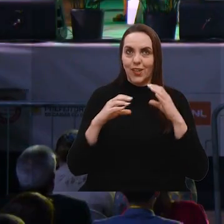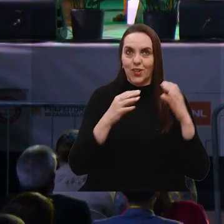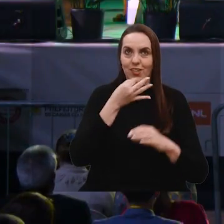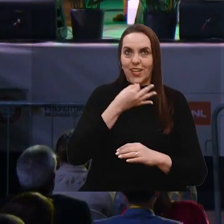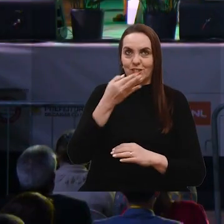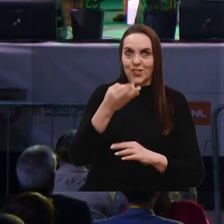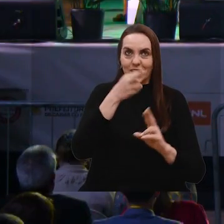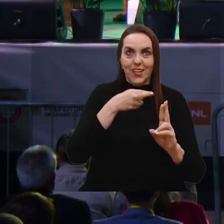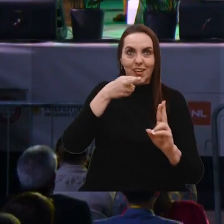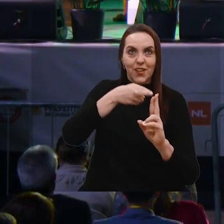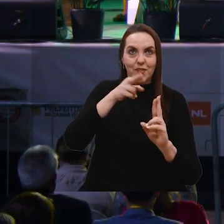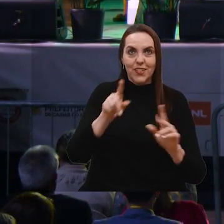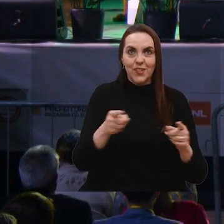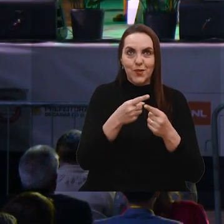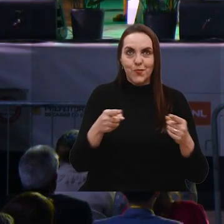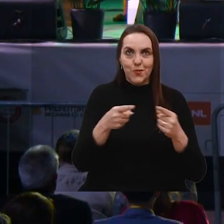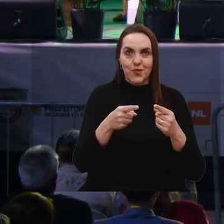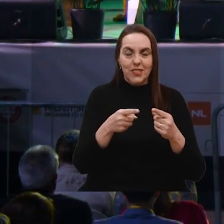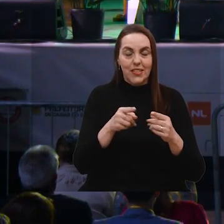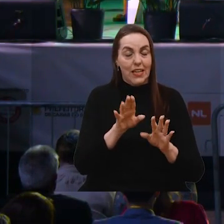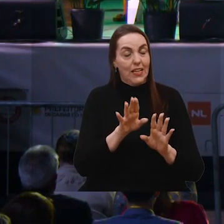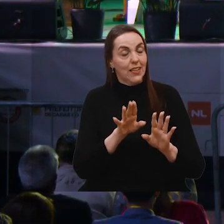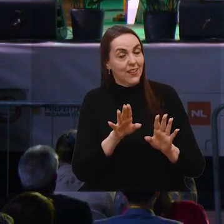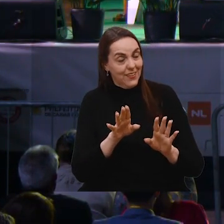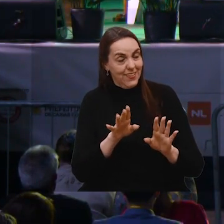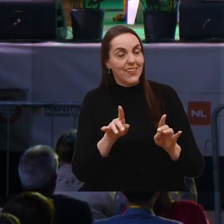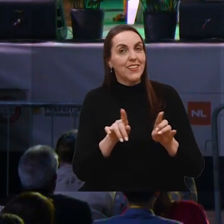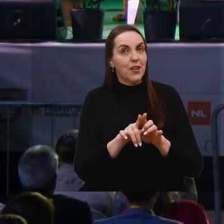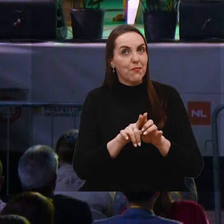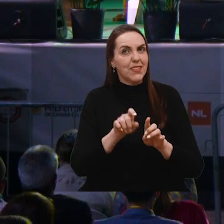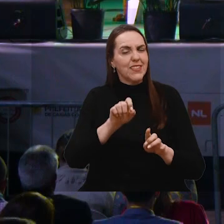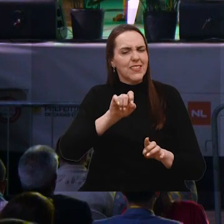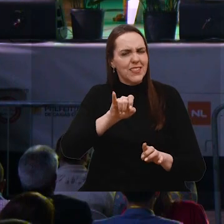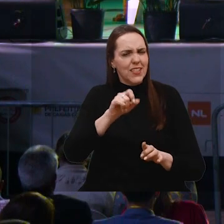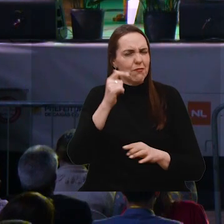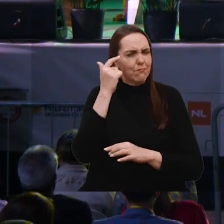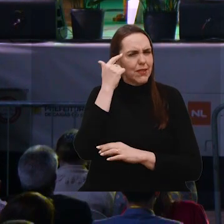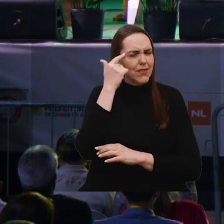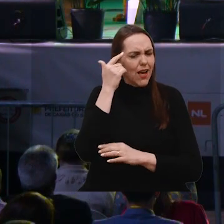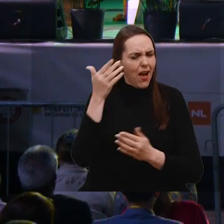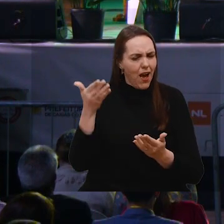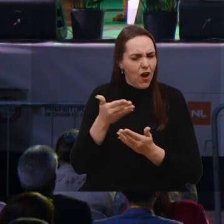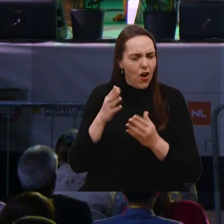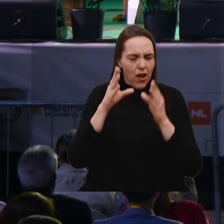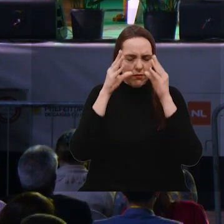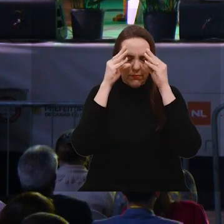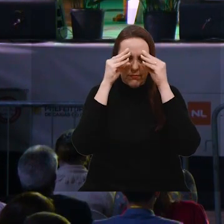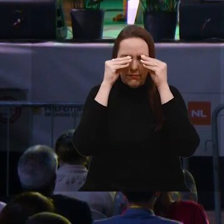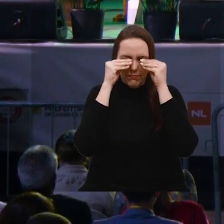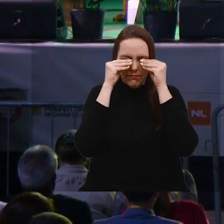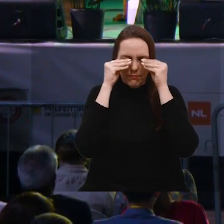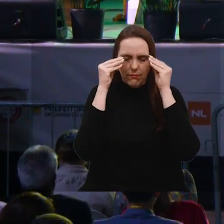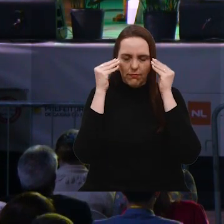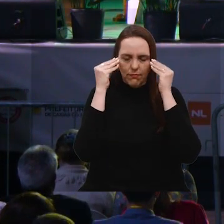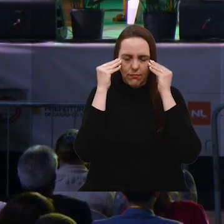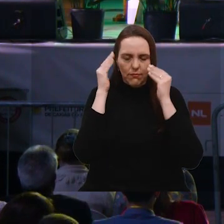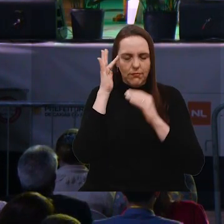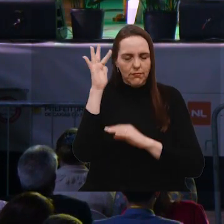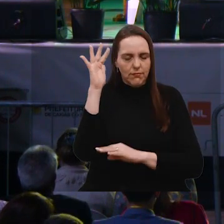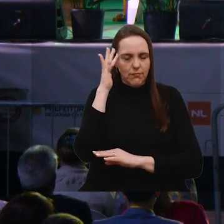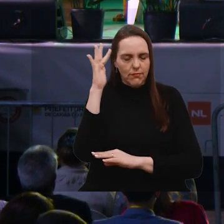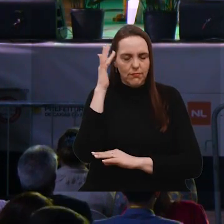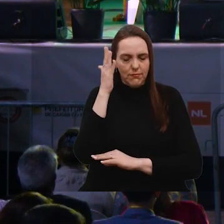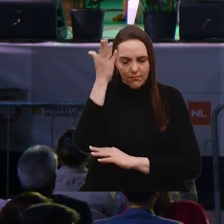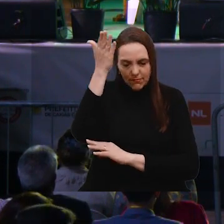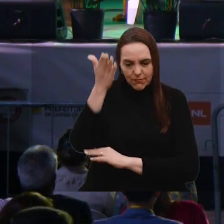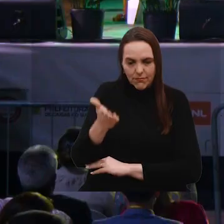cantor caxiense, Robson é uma referência na música. Aliás, se fizesse um exercício agora de fechar o